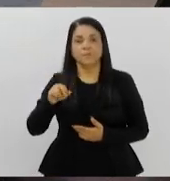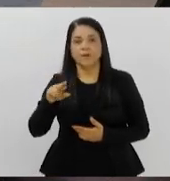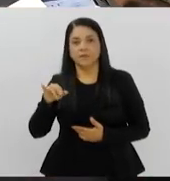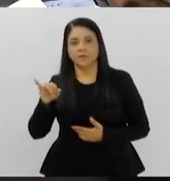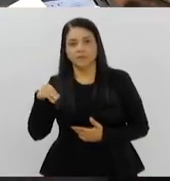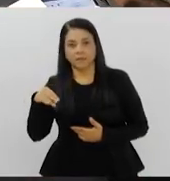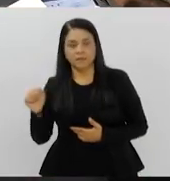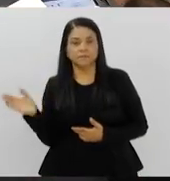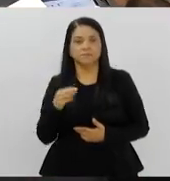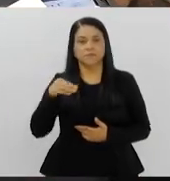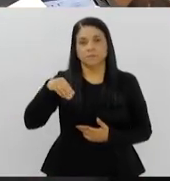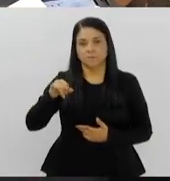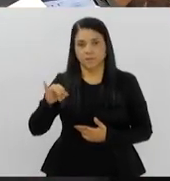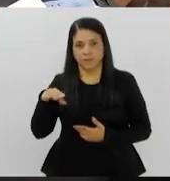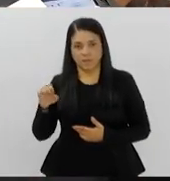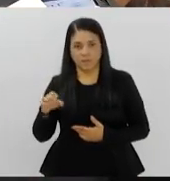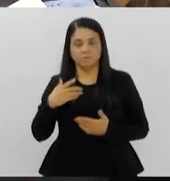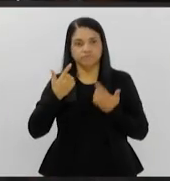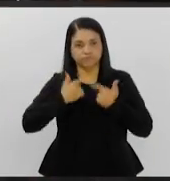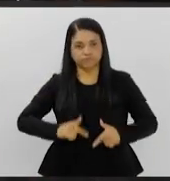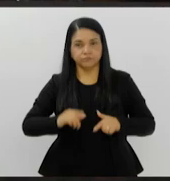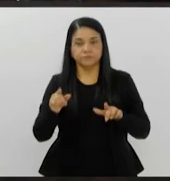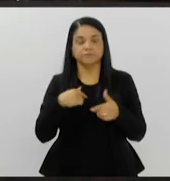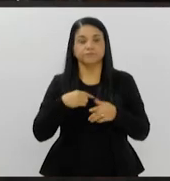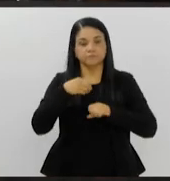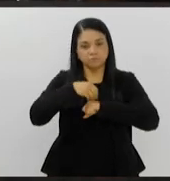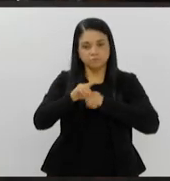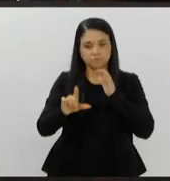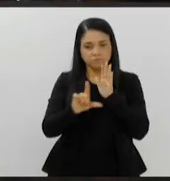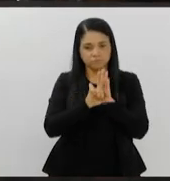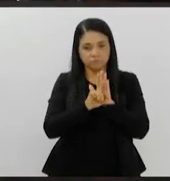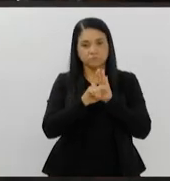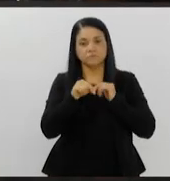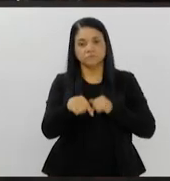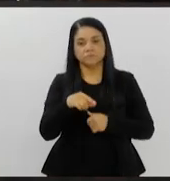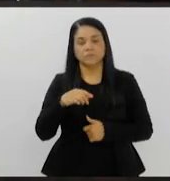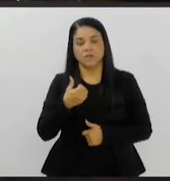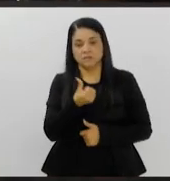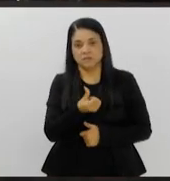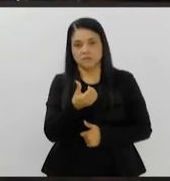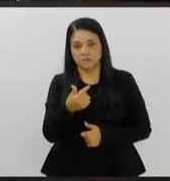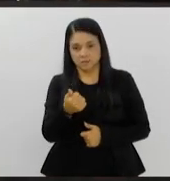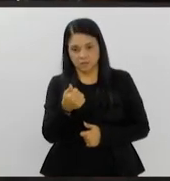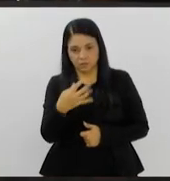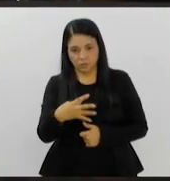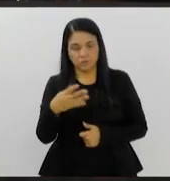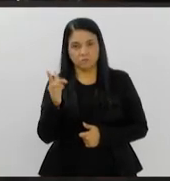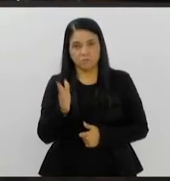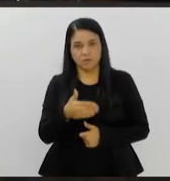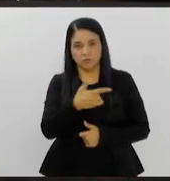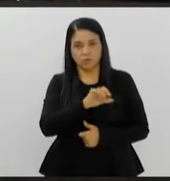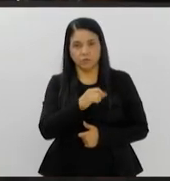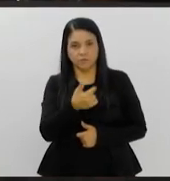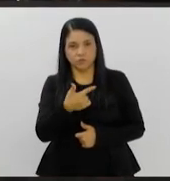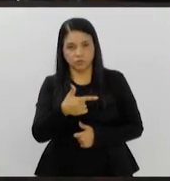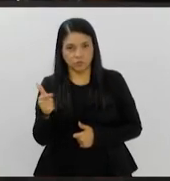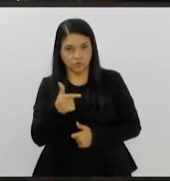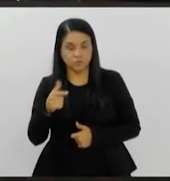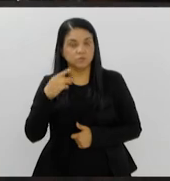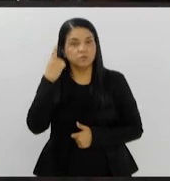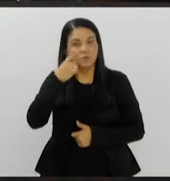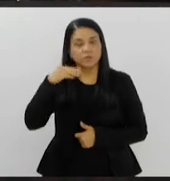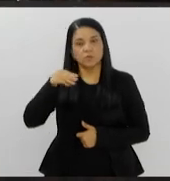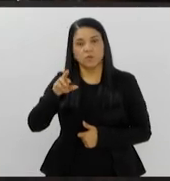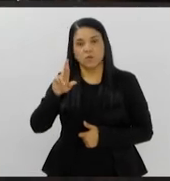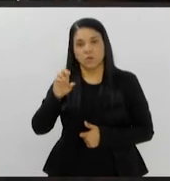Mink. Anuncio, indicação legislativa número 614 de 22, de autoria do deputado Rosenberg Reis, que solicita ao